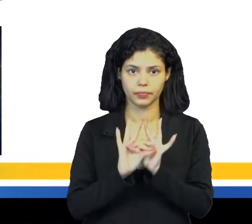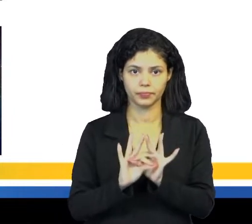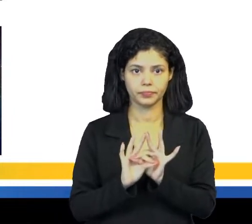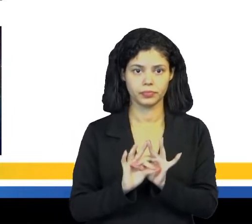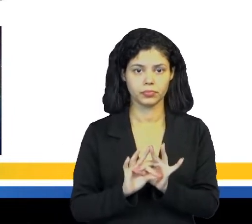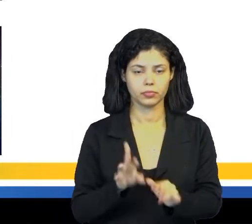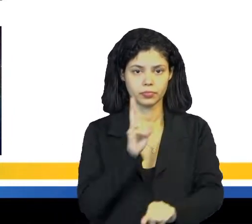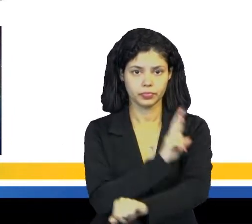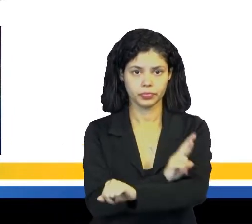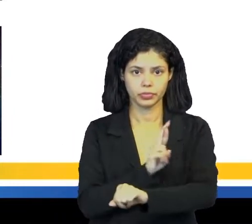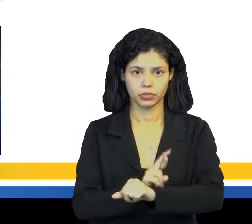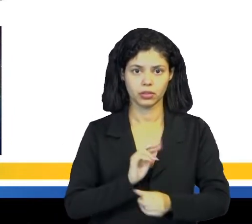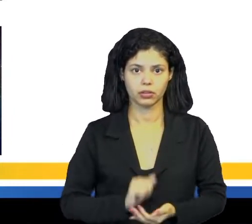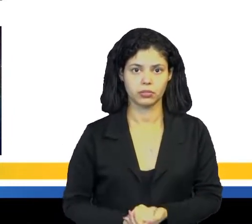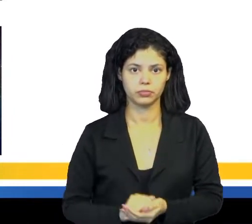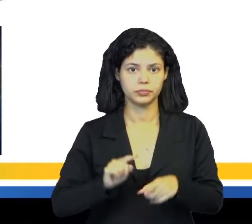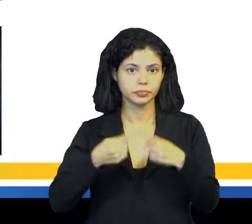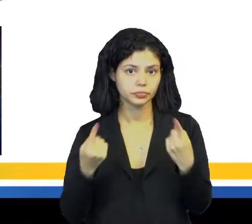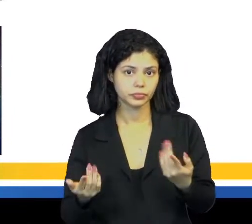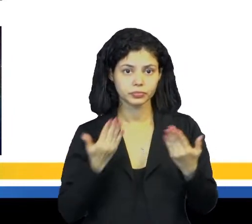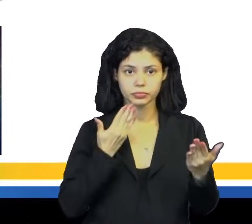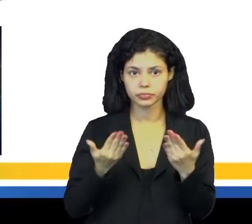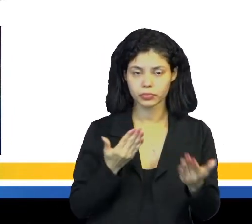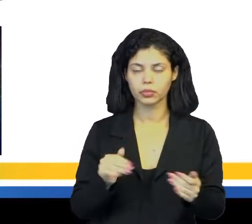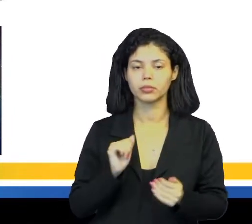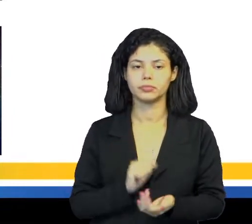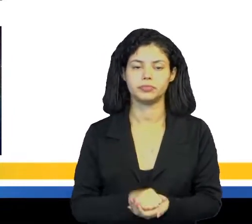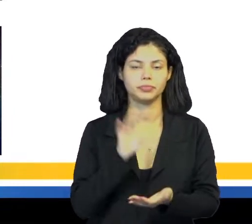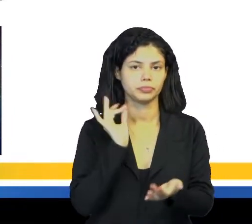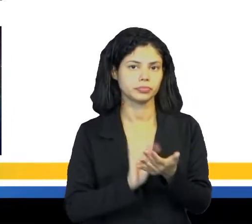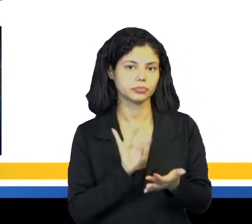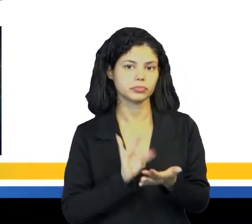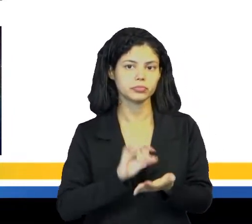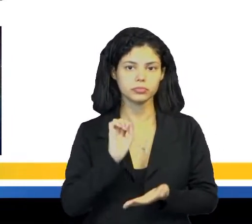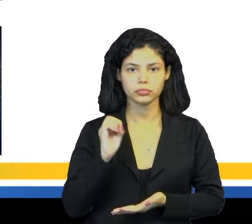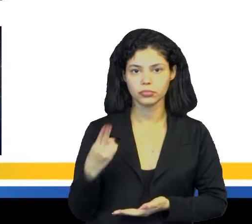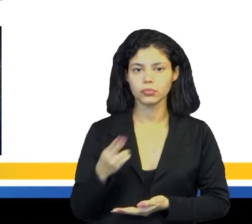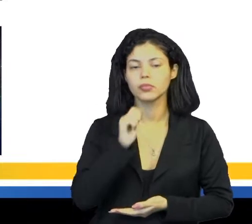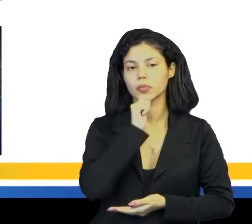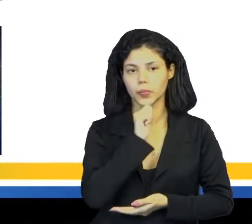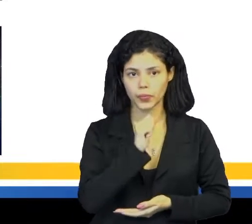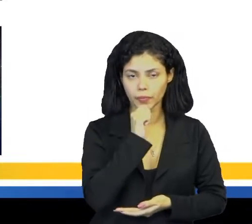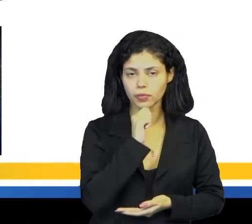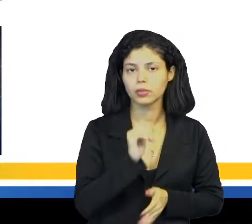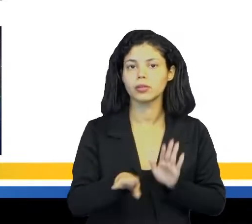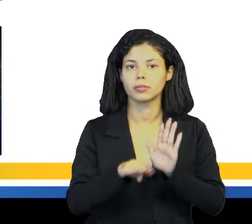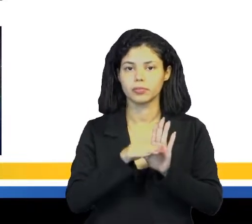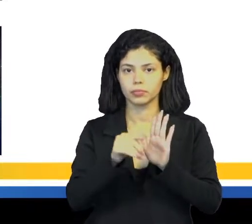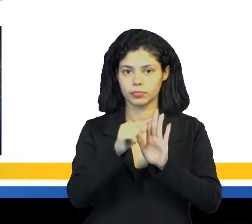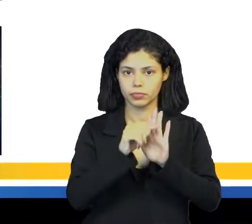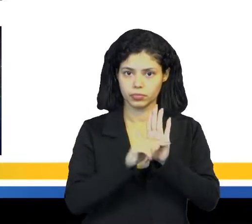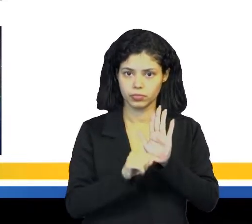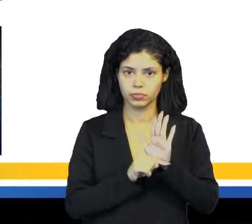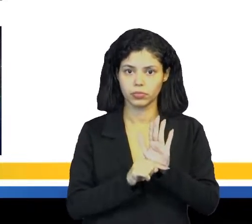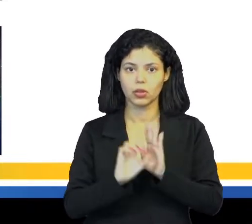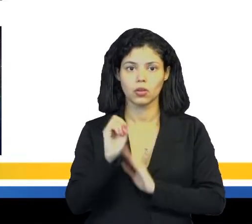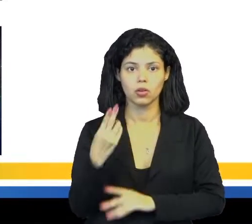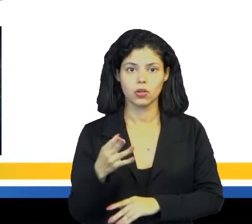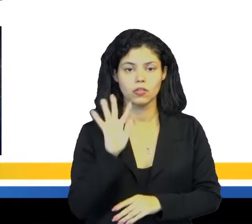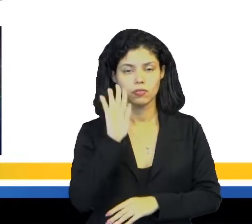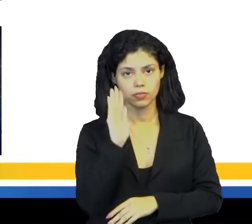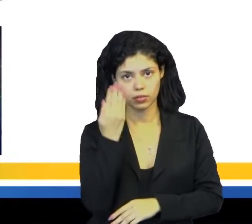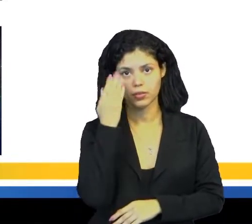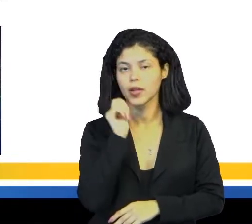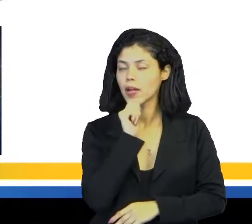é comparado a crenças. Essas crenças podem ser verdadeiras, mas ainda não provadas, ou falsas, que